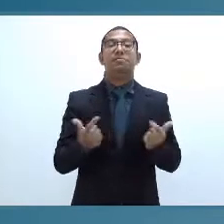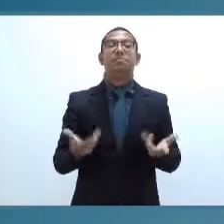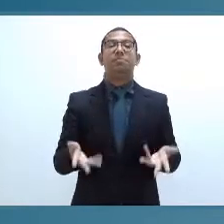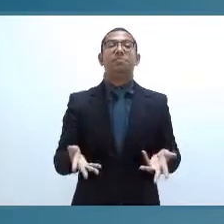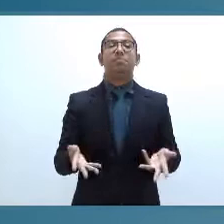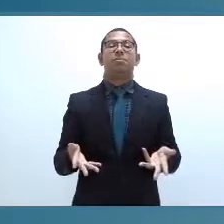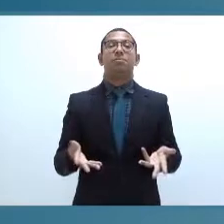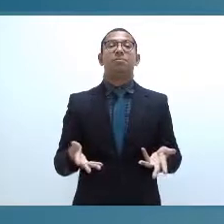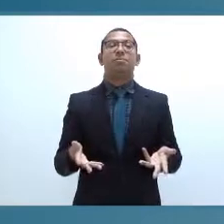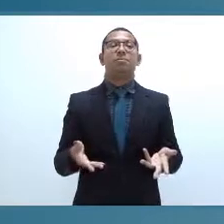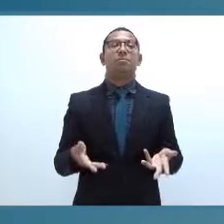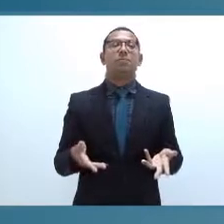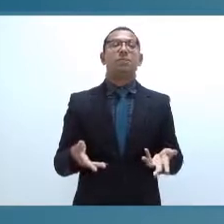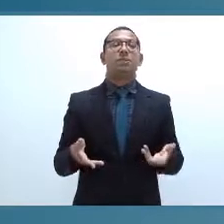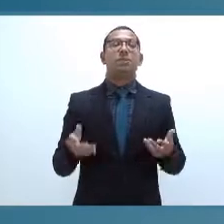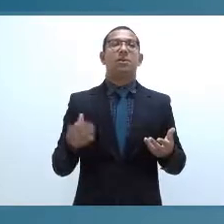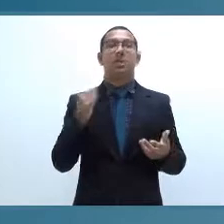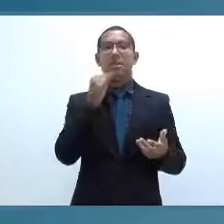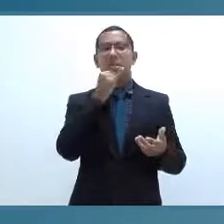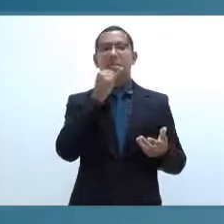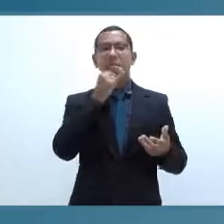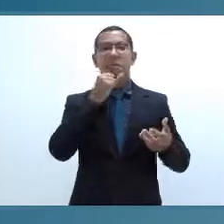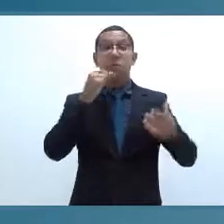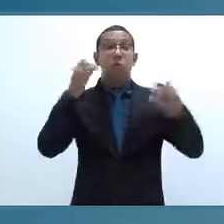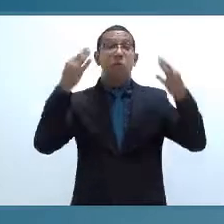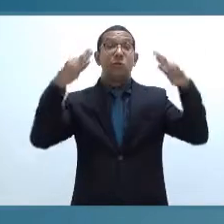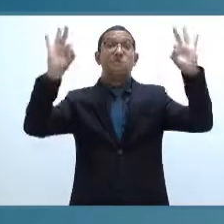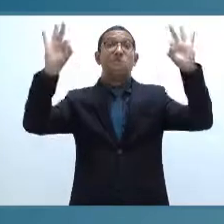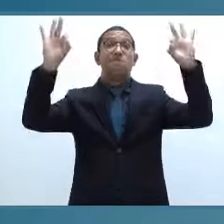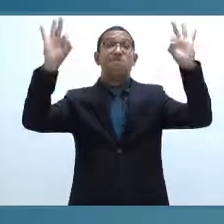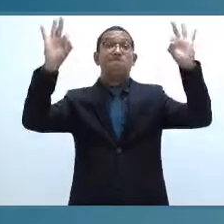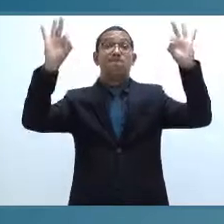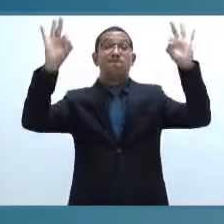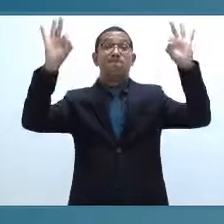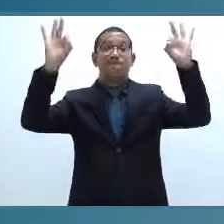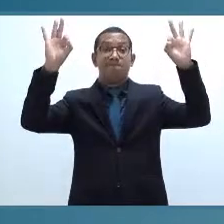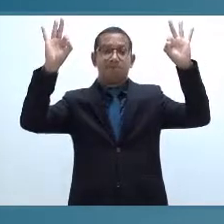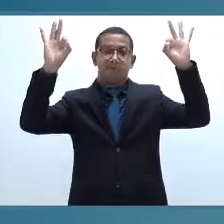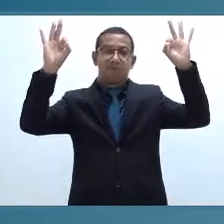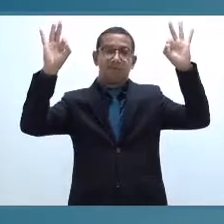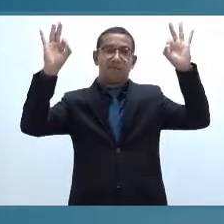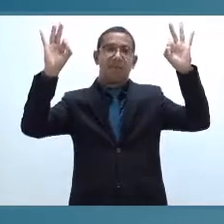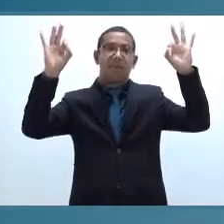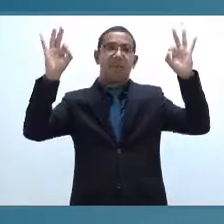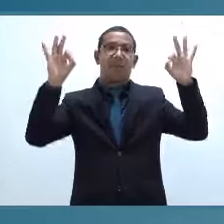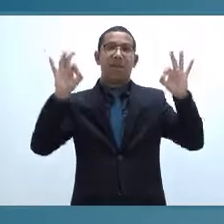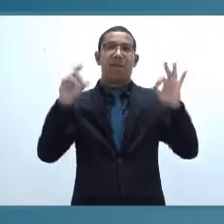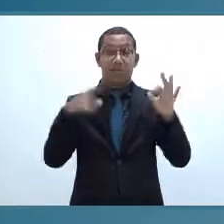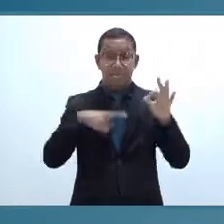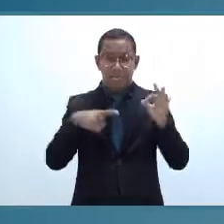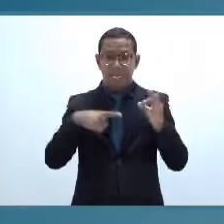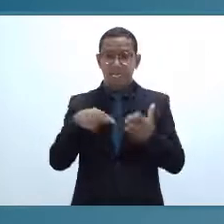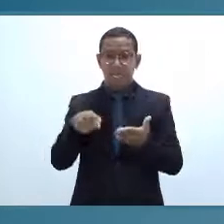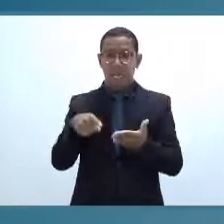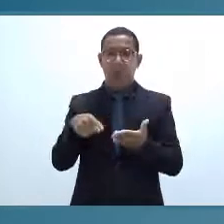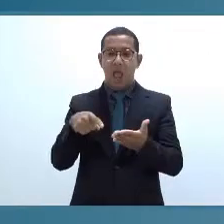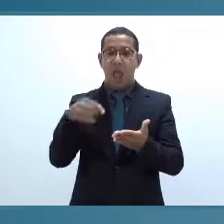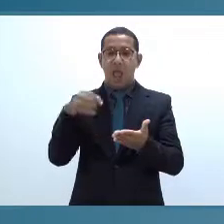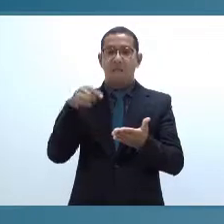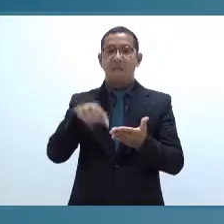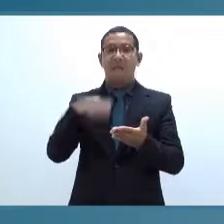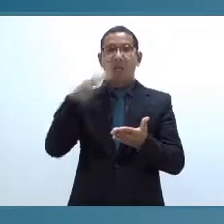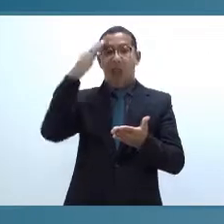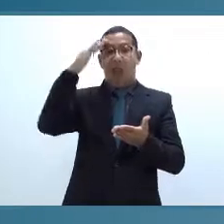decidir. Em casos excepcionais, ou seja, aquele que deve ser justificado, porque se não precisar justificar, é